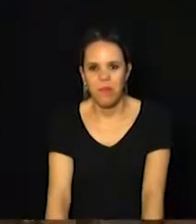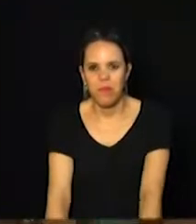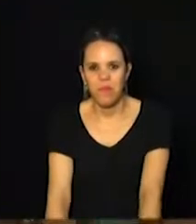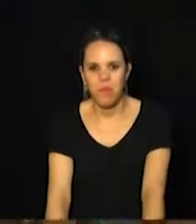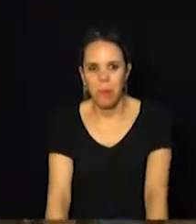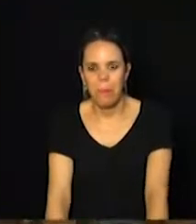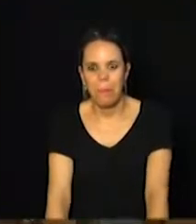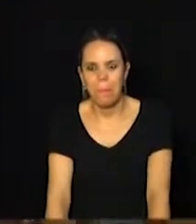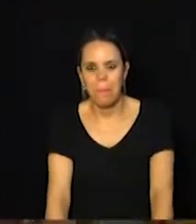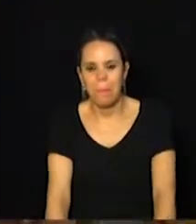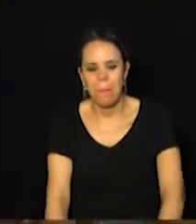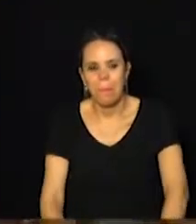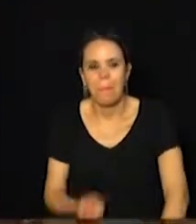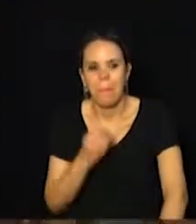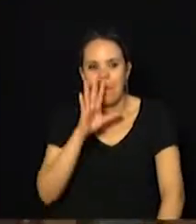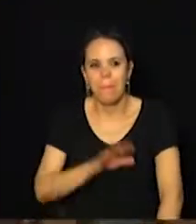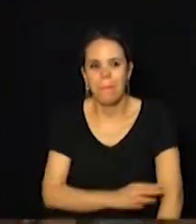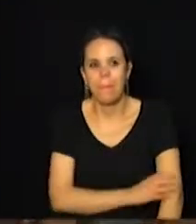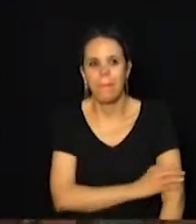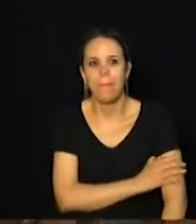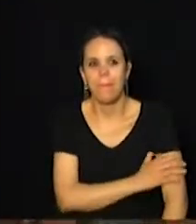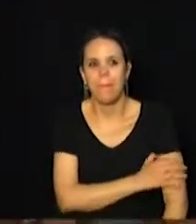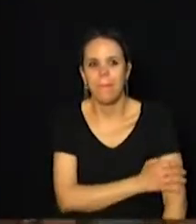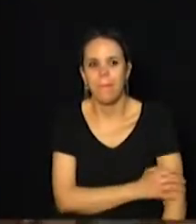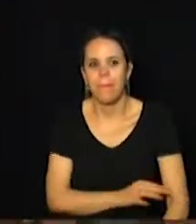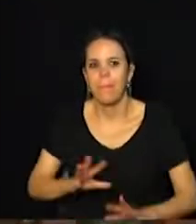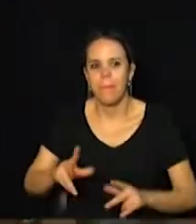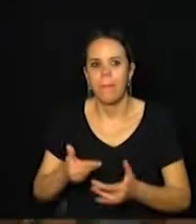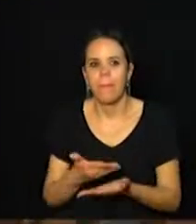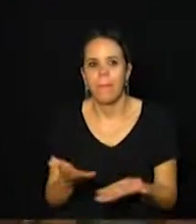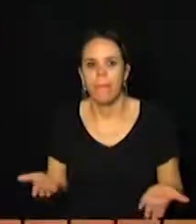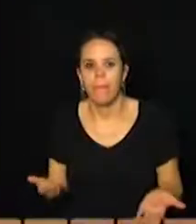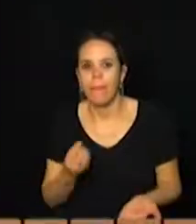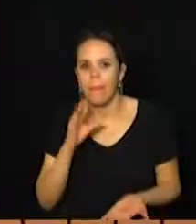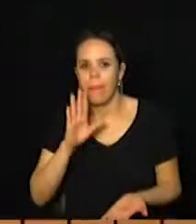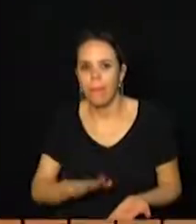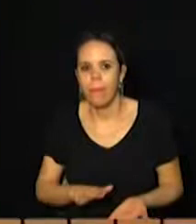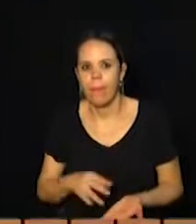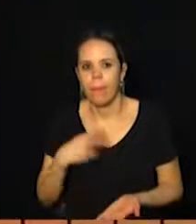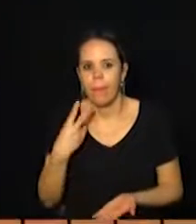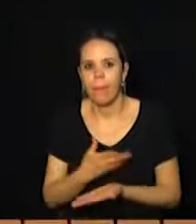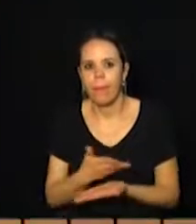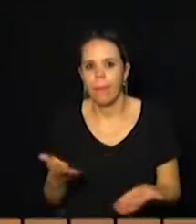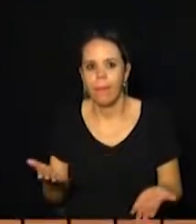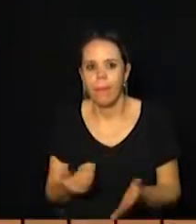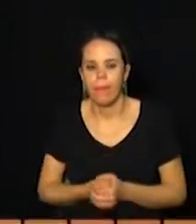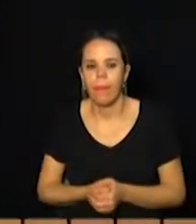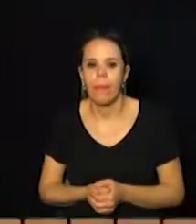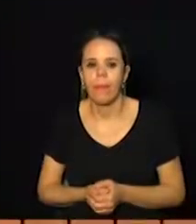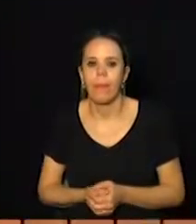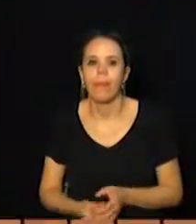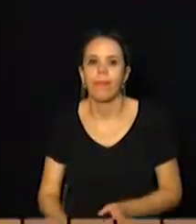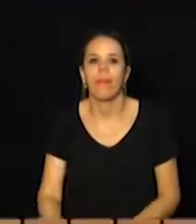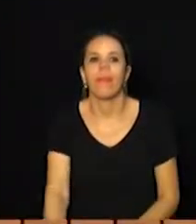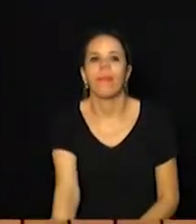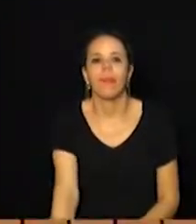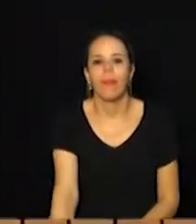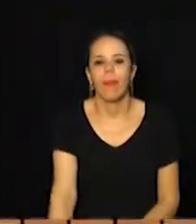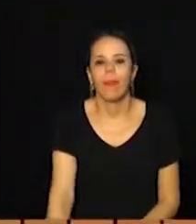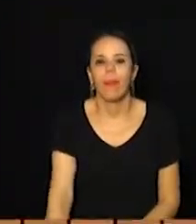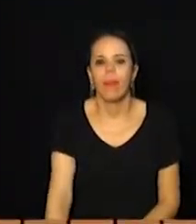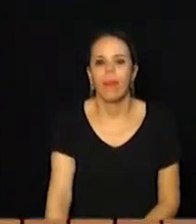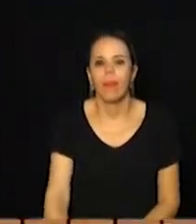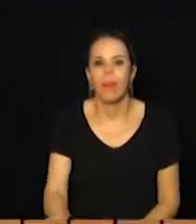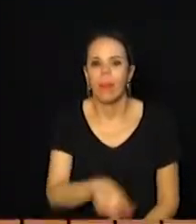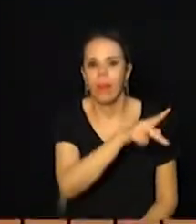E ai boa tarde a todos boa tarde senhores vereadores O nossos